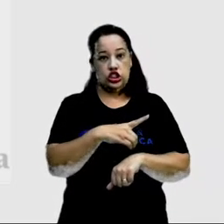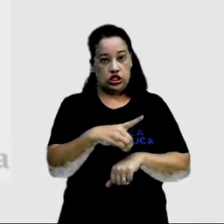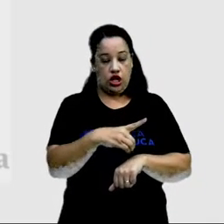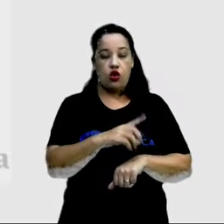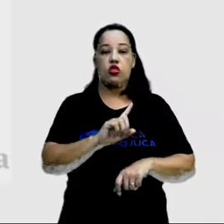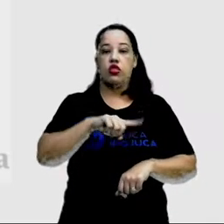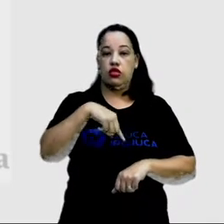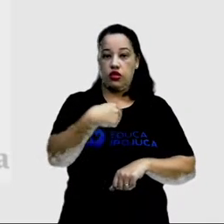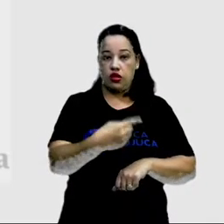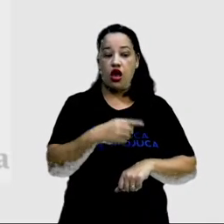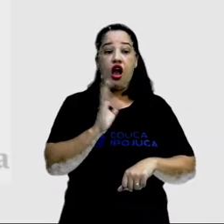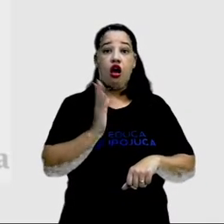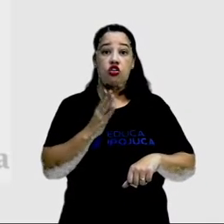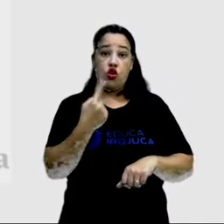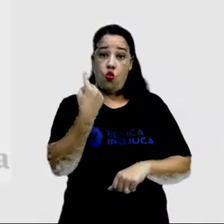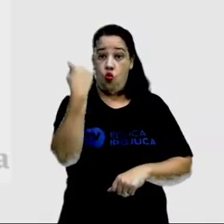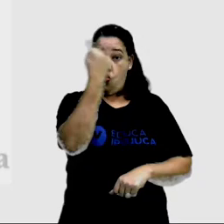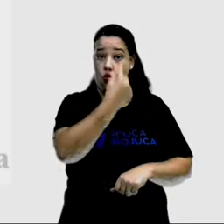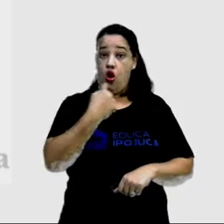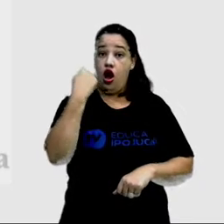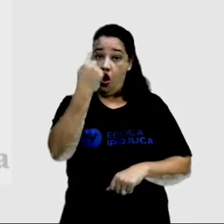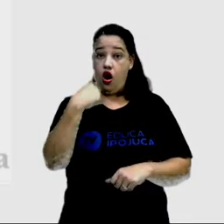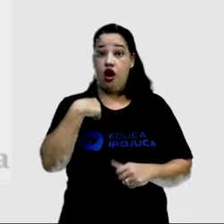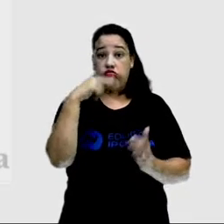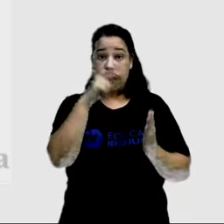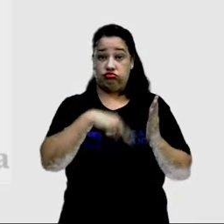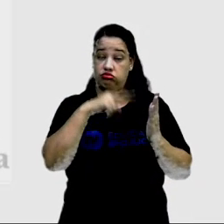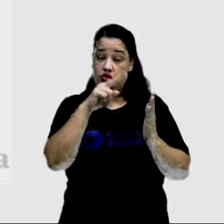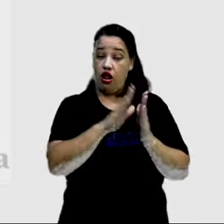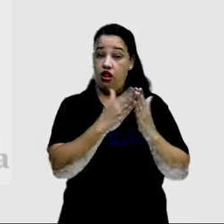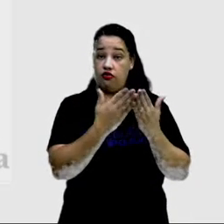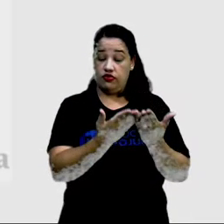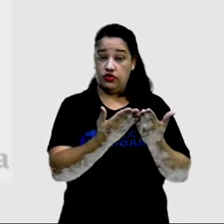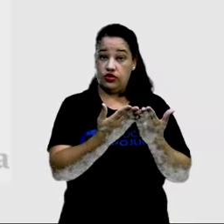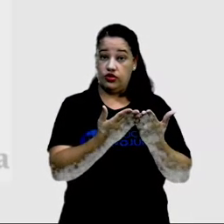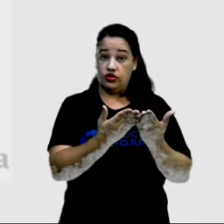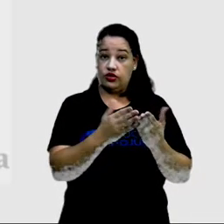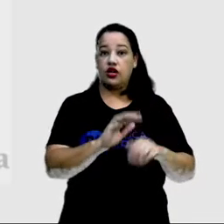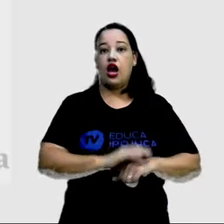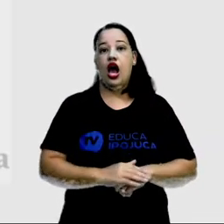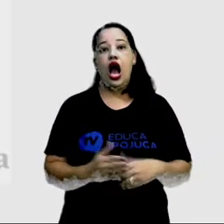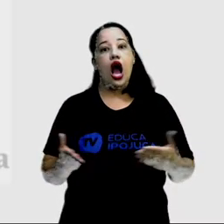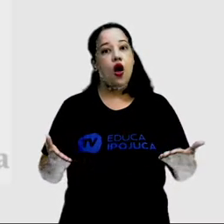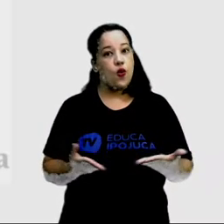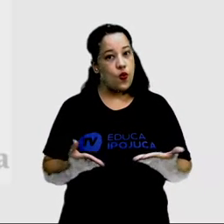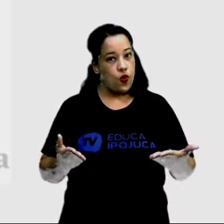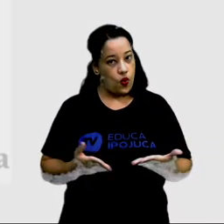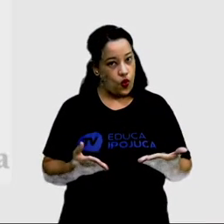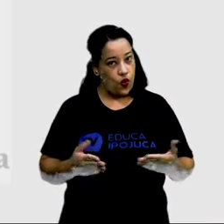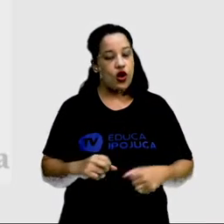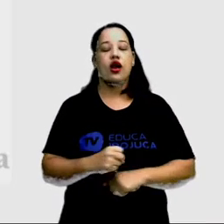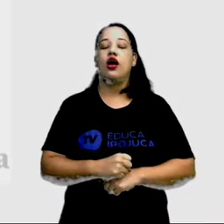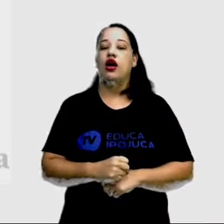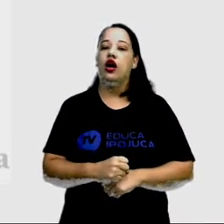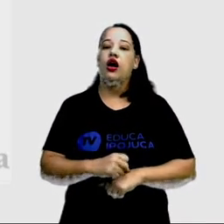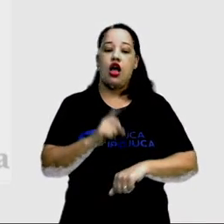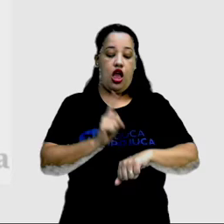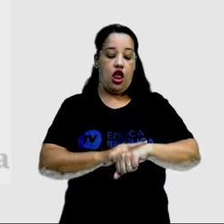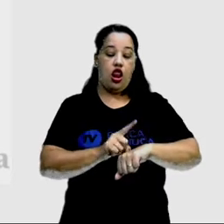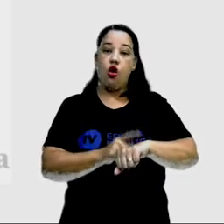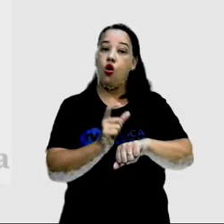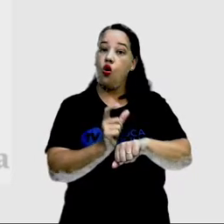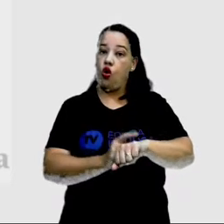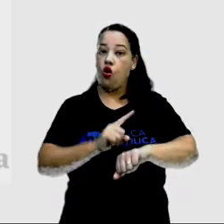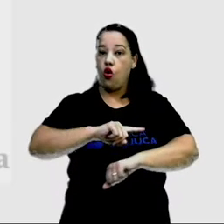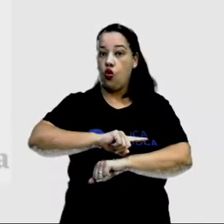já havia passado uma hora que estava lendo. Marque no relógio analógico, que é o de ponteiros, o horário que